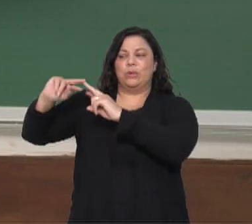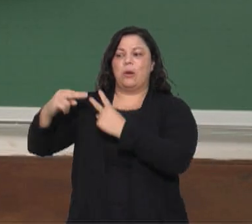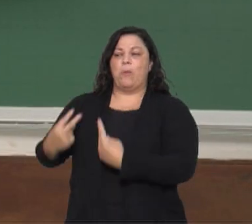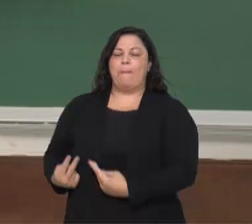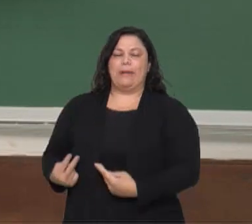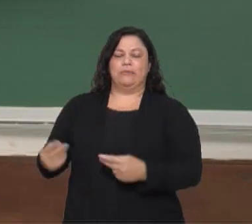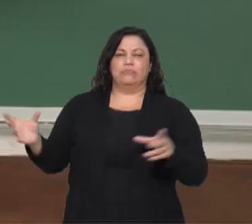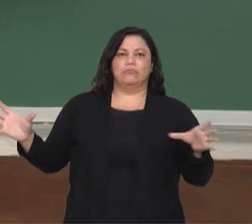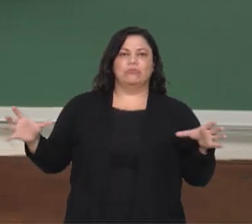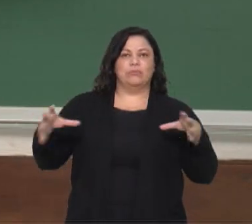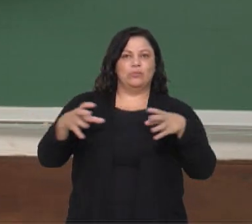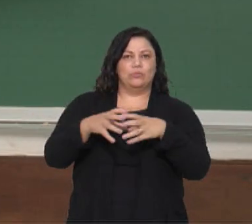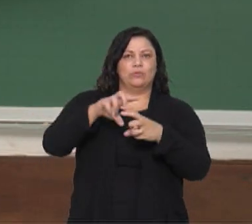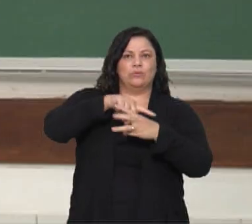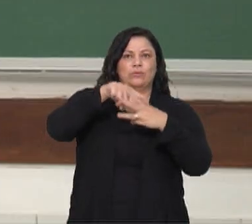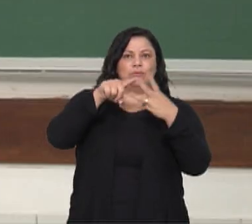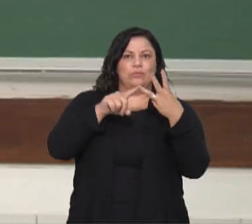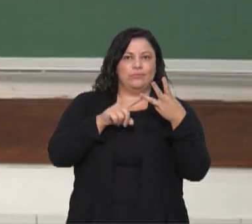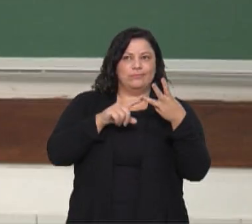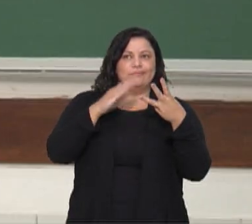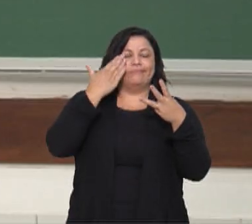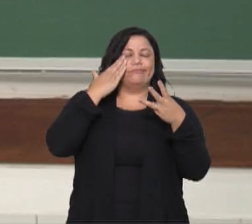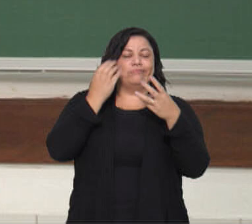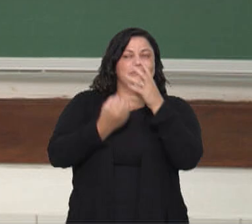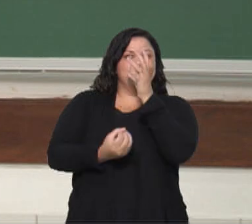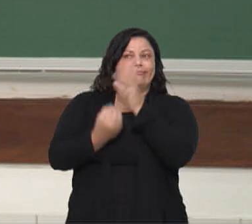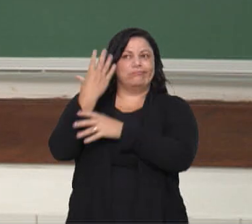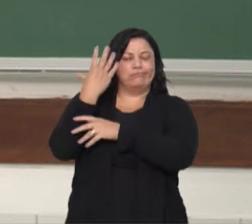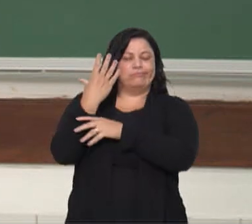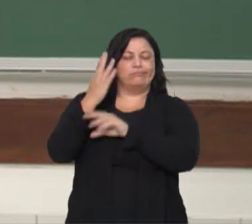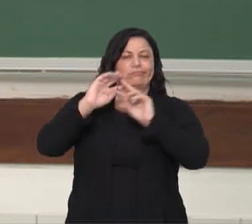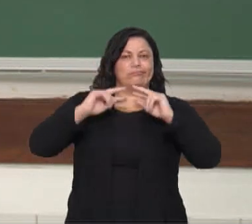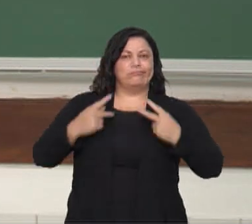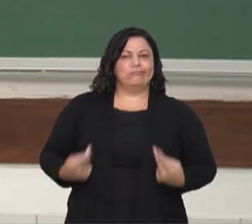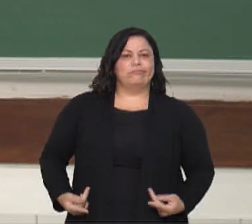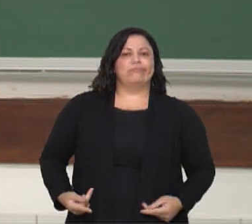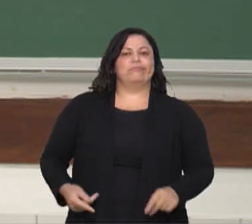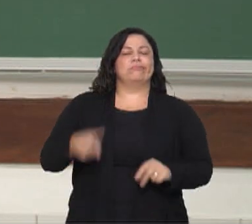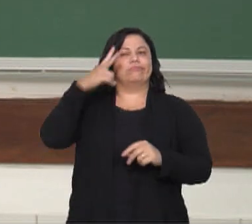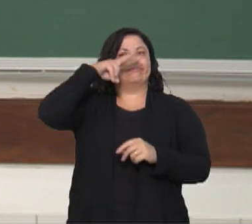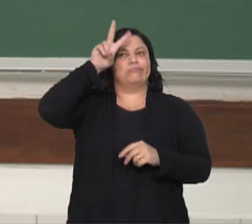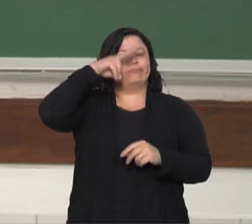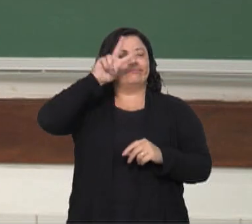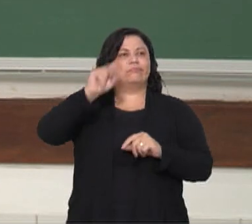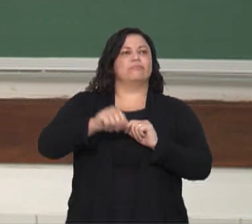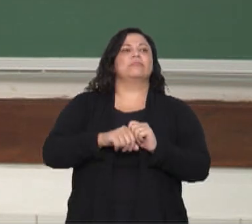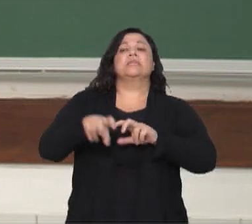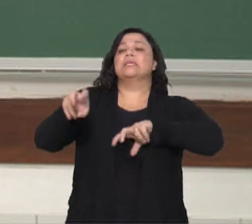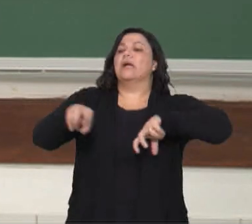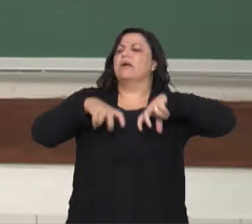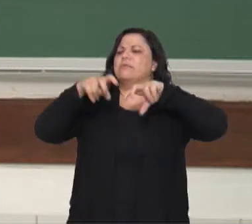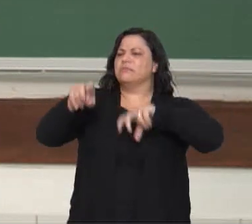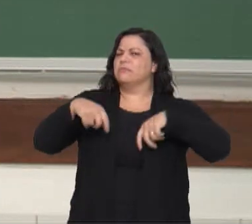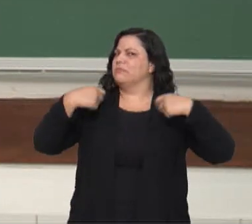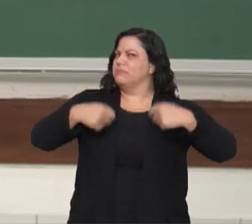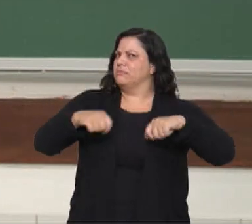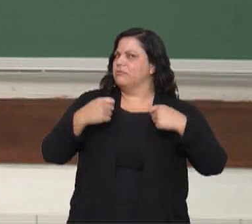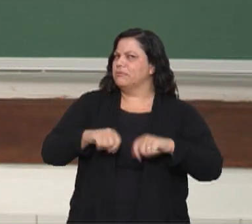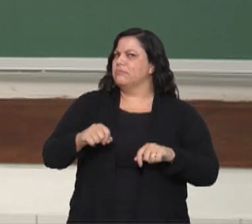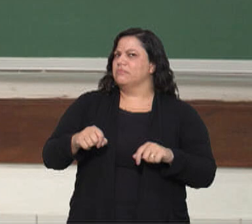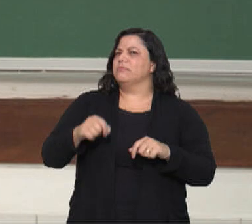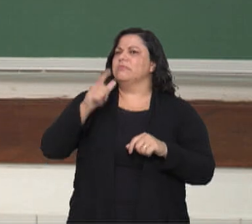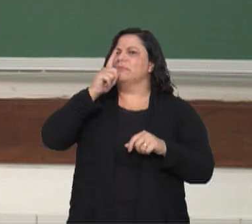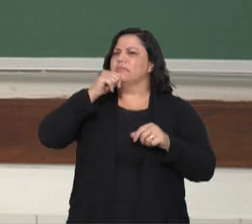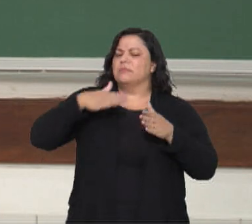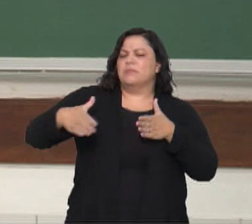o surgimento da civilização na história. Essas agriculturas precisavam do rio não é só apenas pela água.